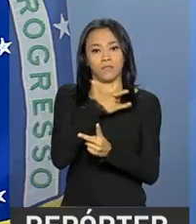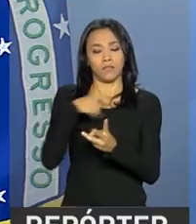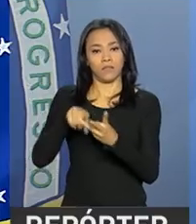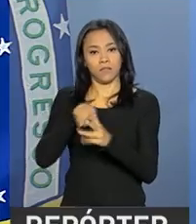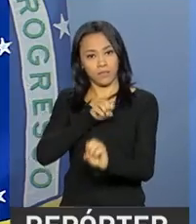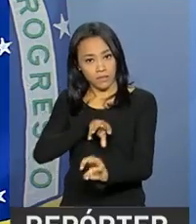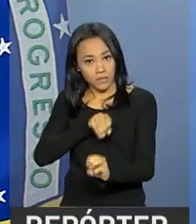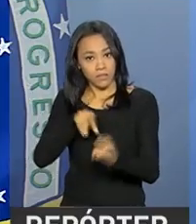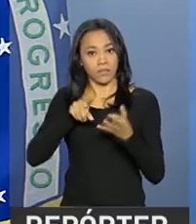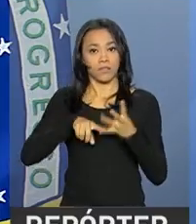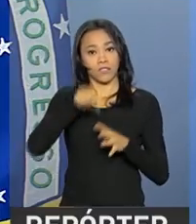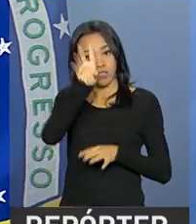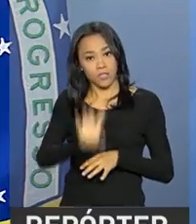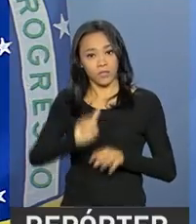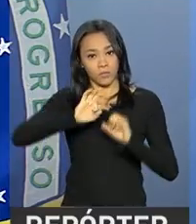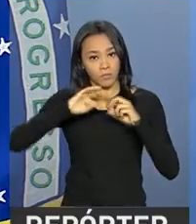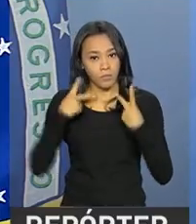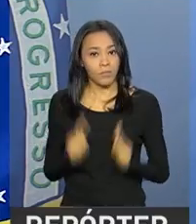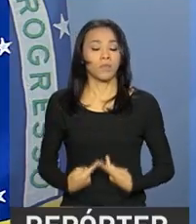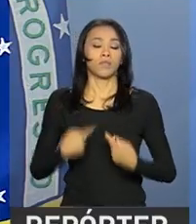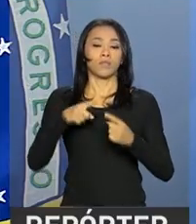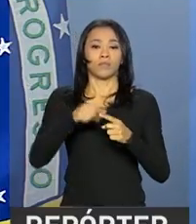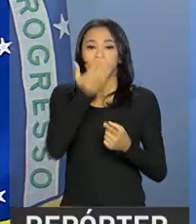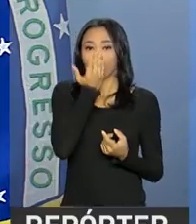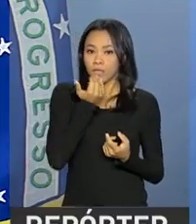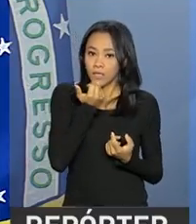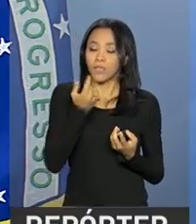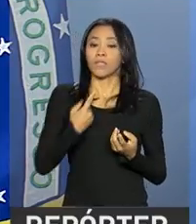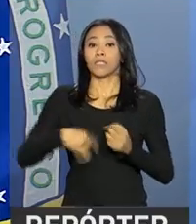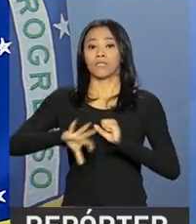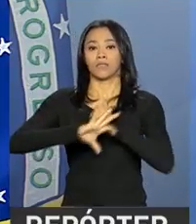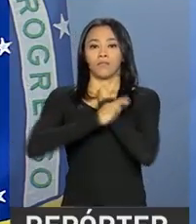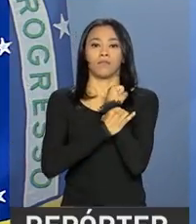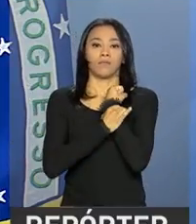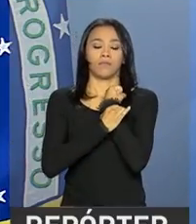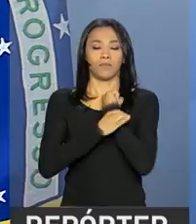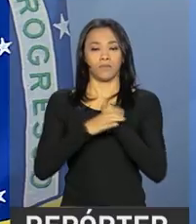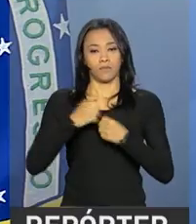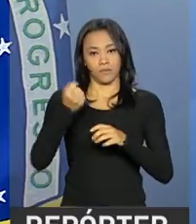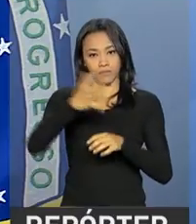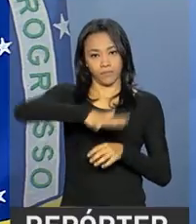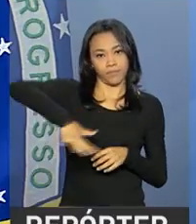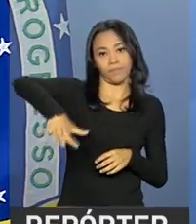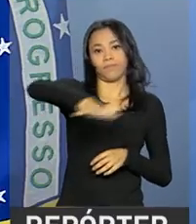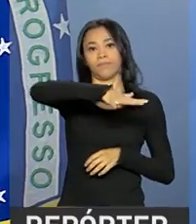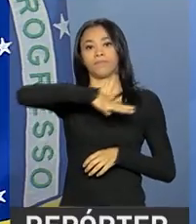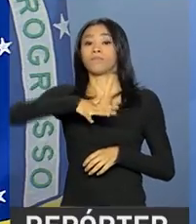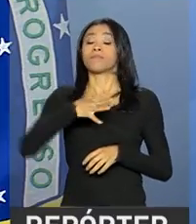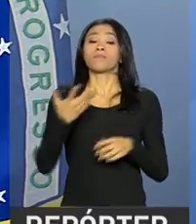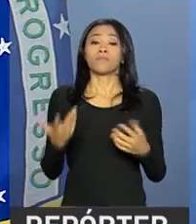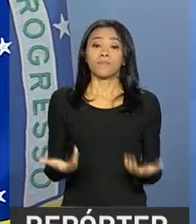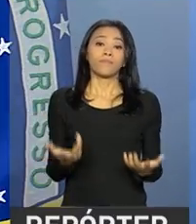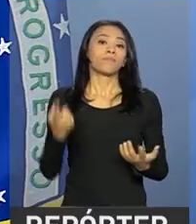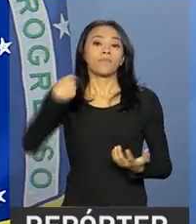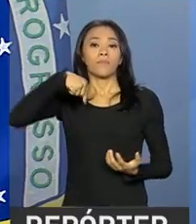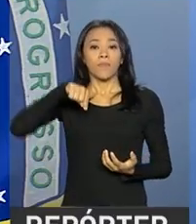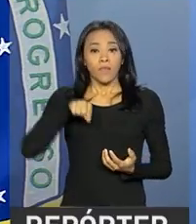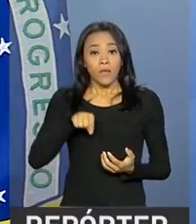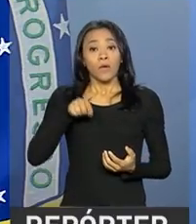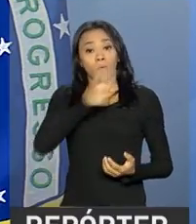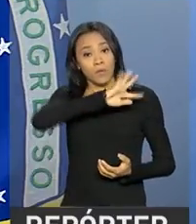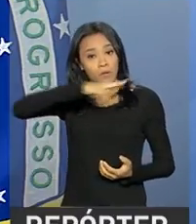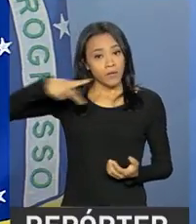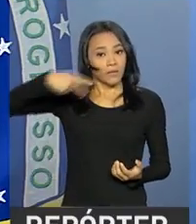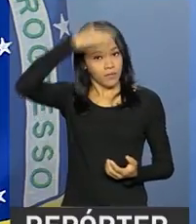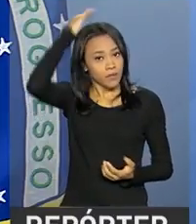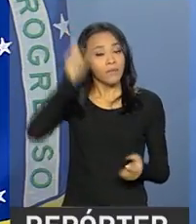direitos humanos à alimentação e segurança pública por sua vez o presidente michel temer